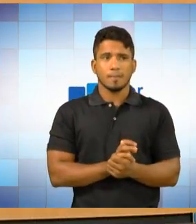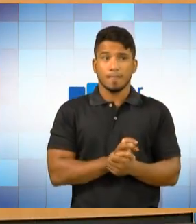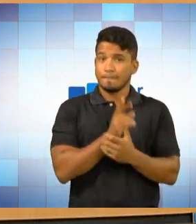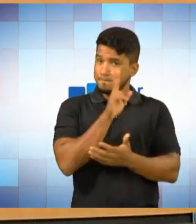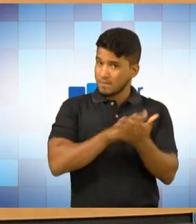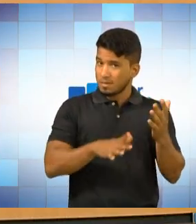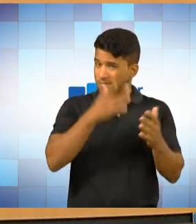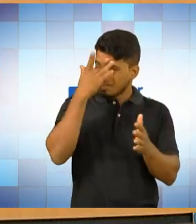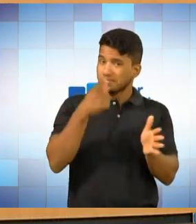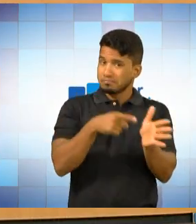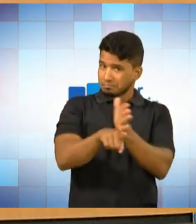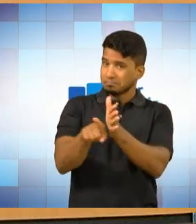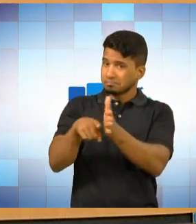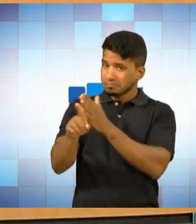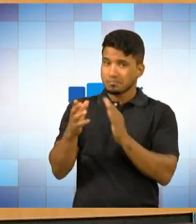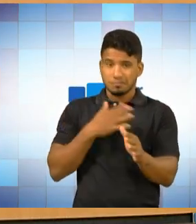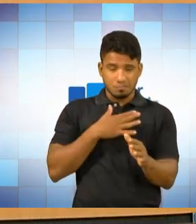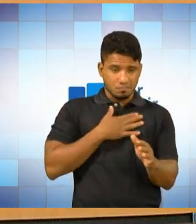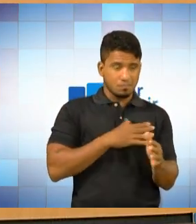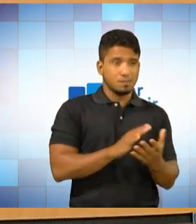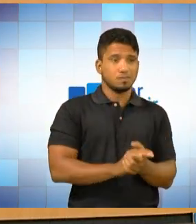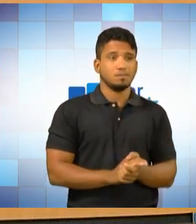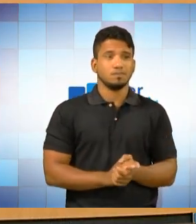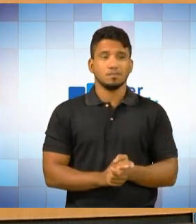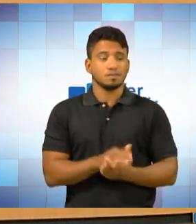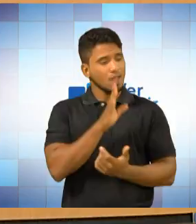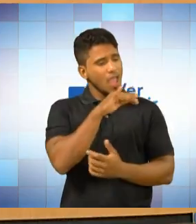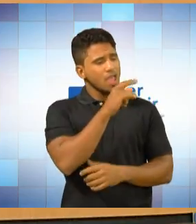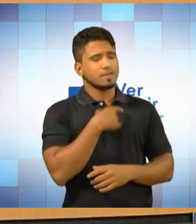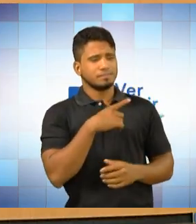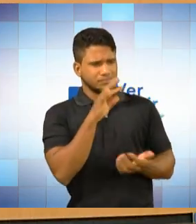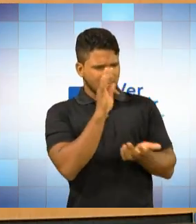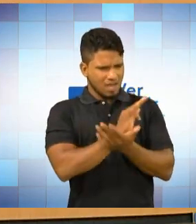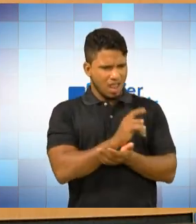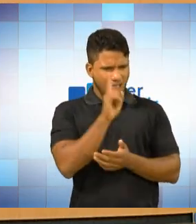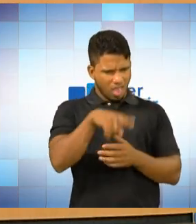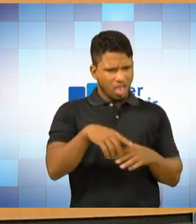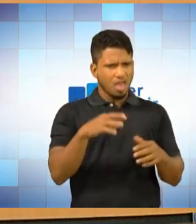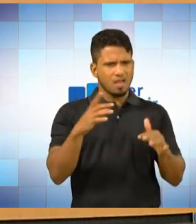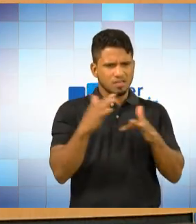gente pergunta para mim, particularmente, Chico Costa: Teresina é uma cidade